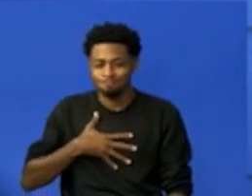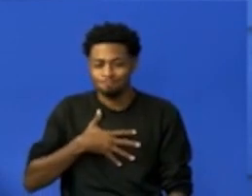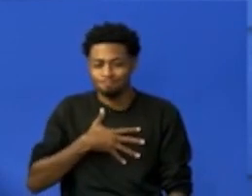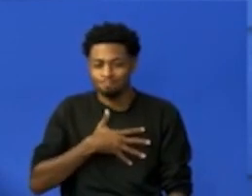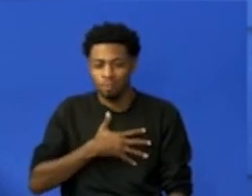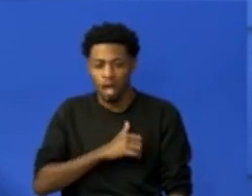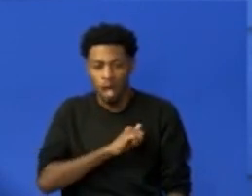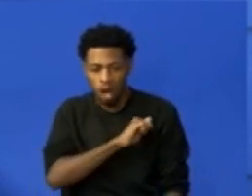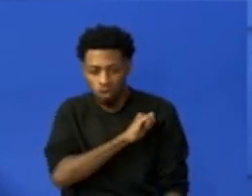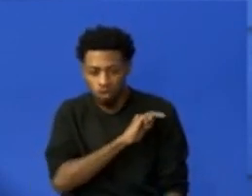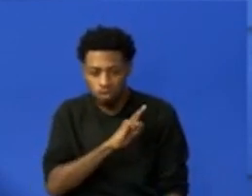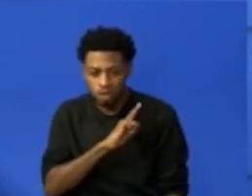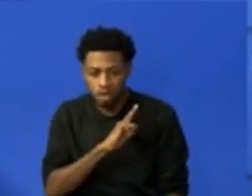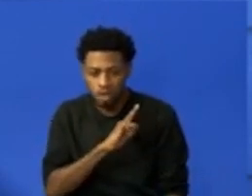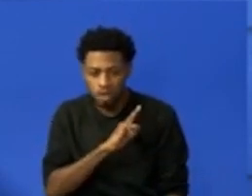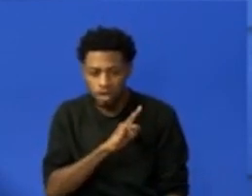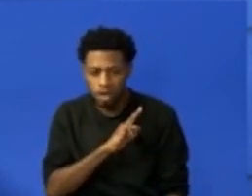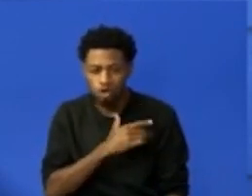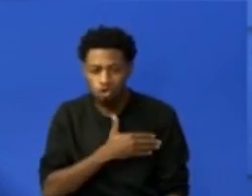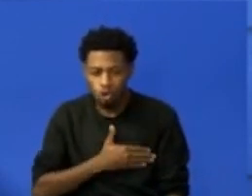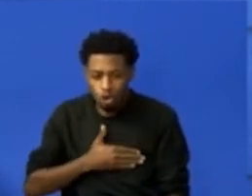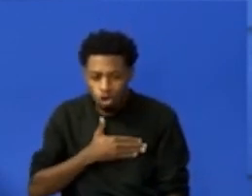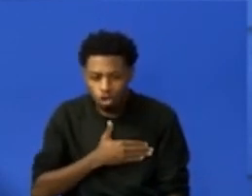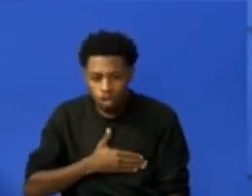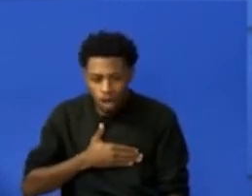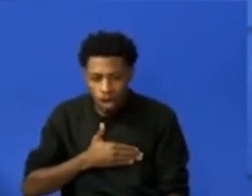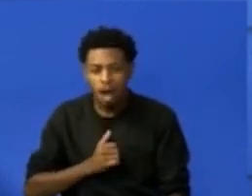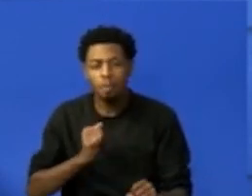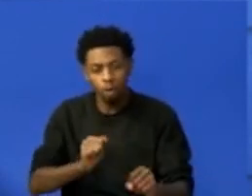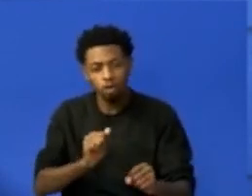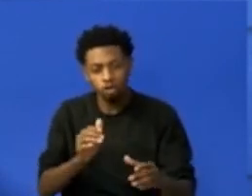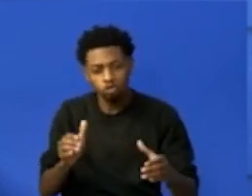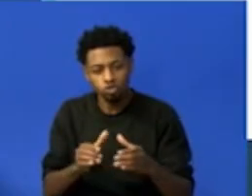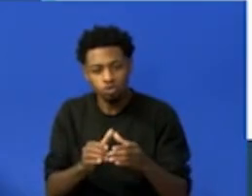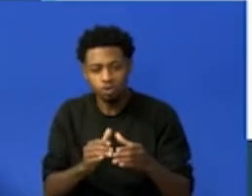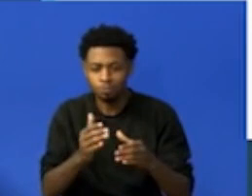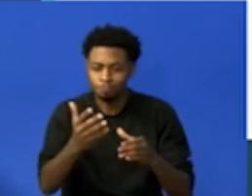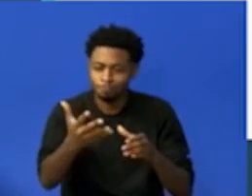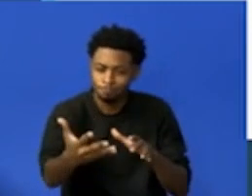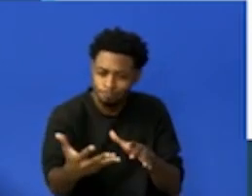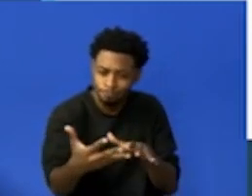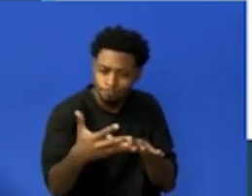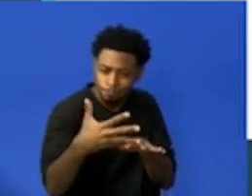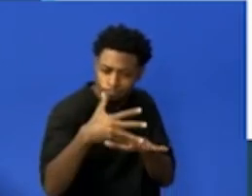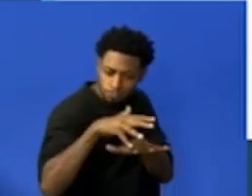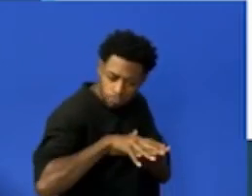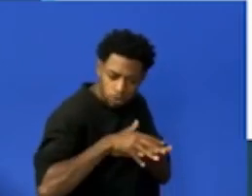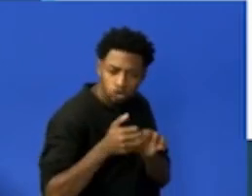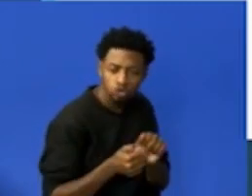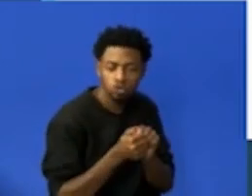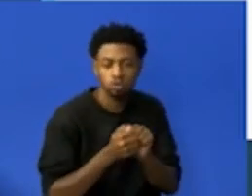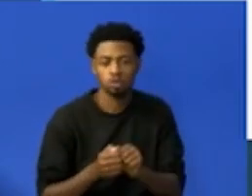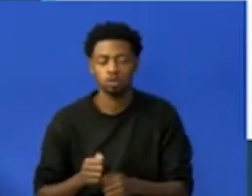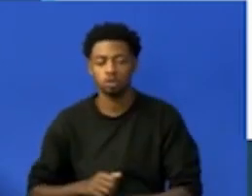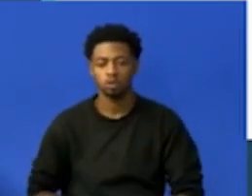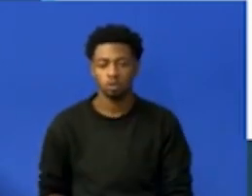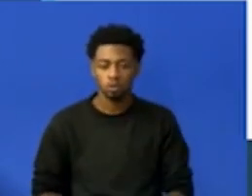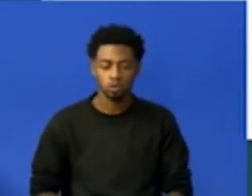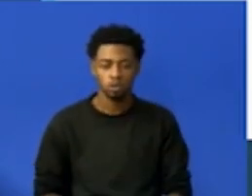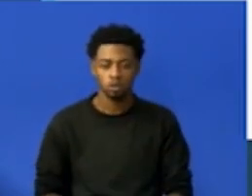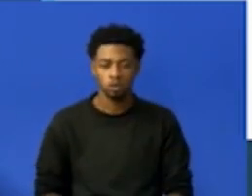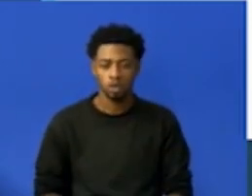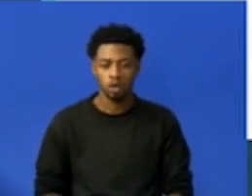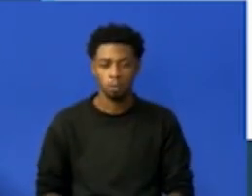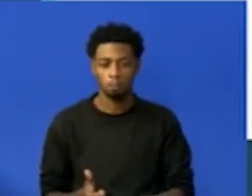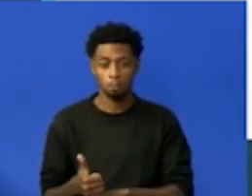o aluno se integrar mais àquele grupo. Então, a atuação do profissional de educação física é extremamente